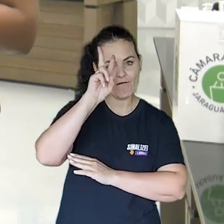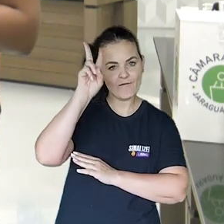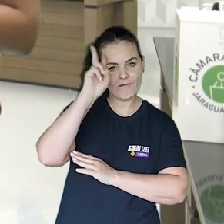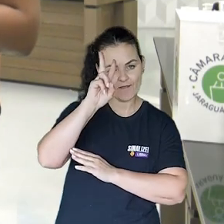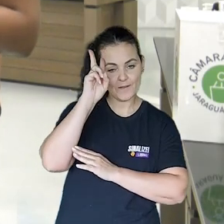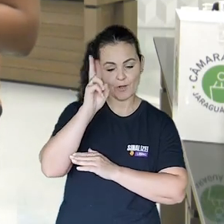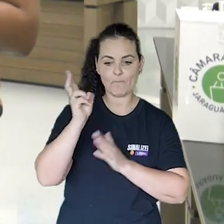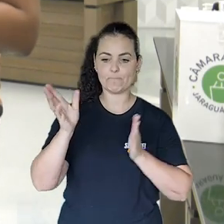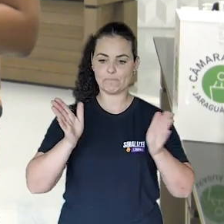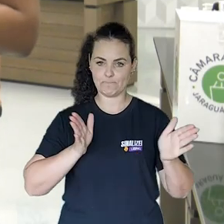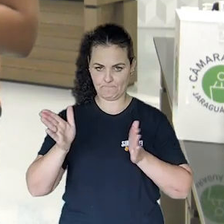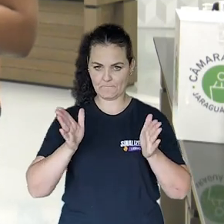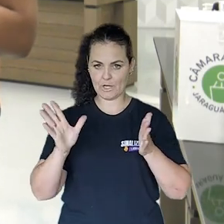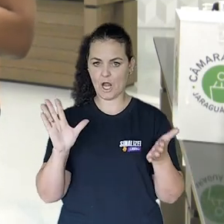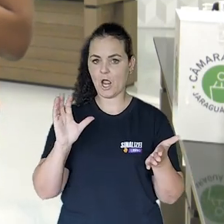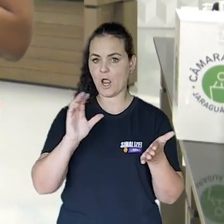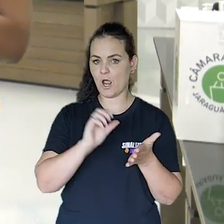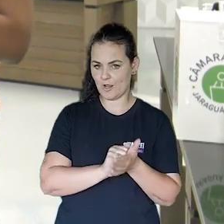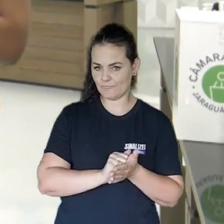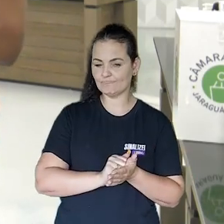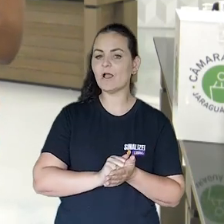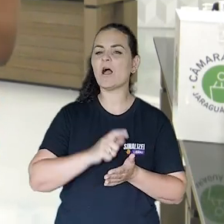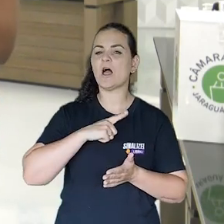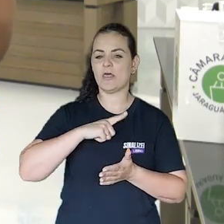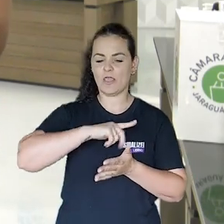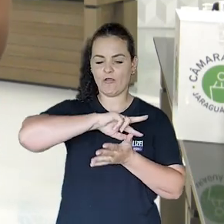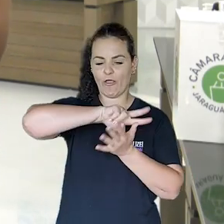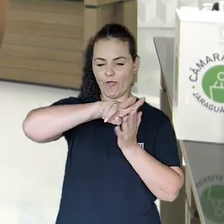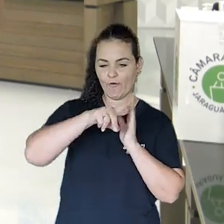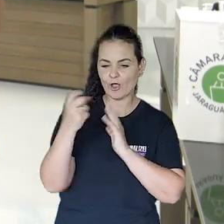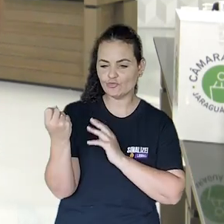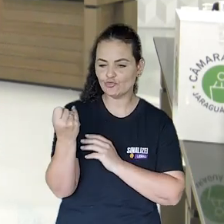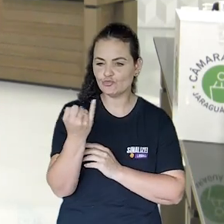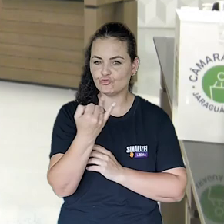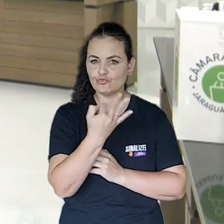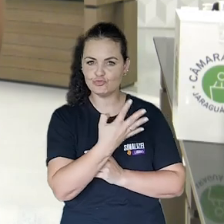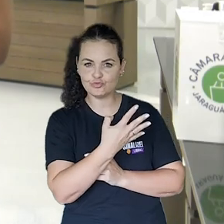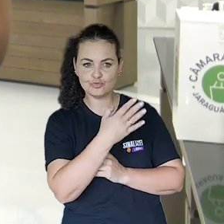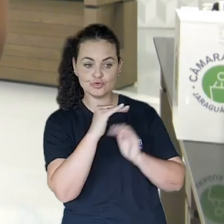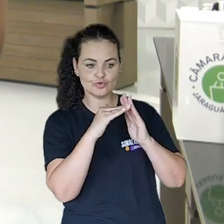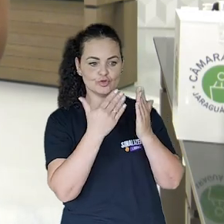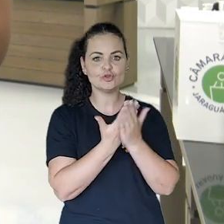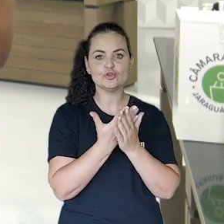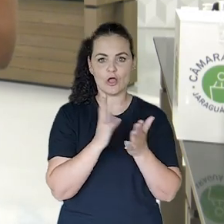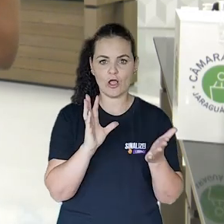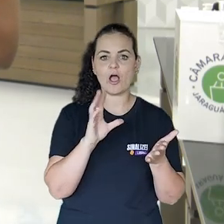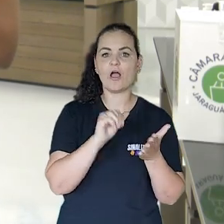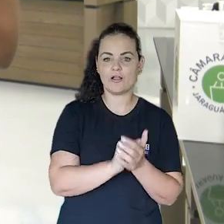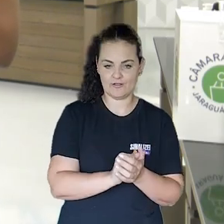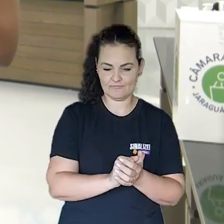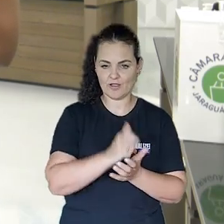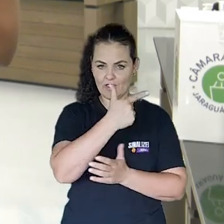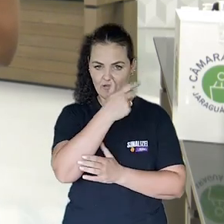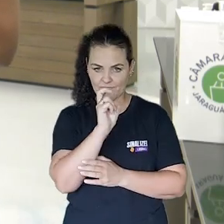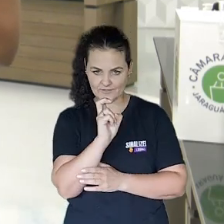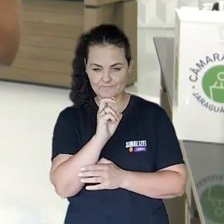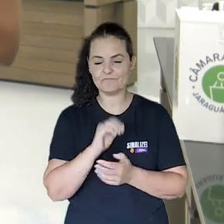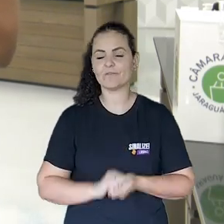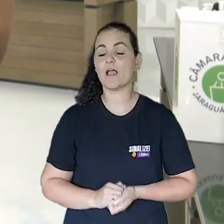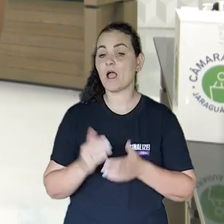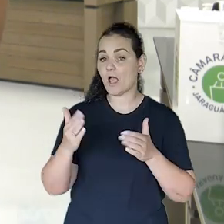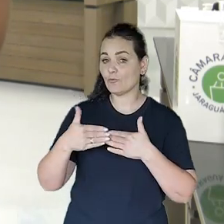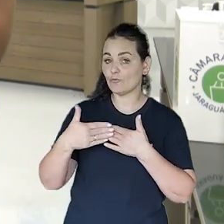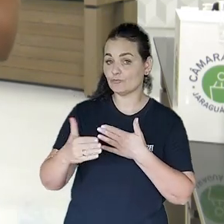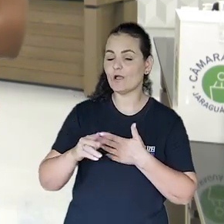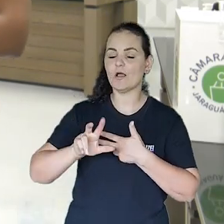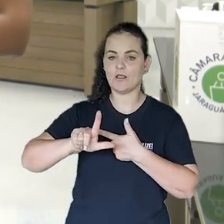inscritas, e agora nós vamos então para a legislatura do programa Vereador Mirim, 20 anos. 20 anos. Com muitas atividades previstas